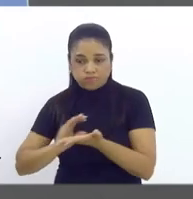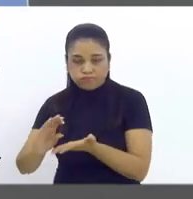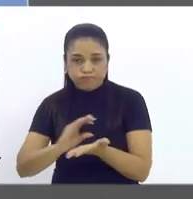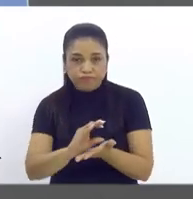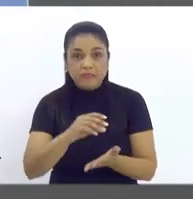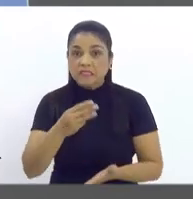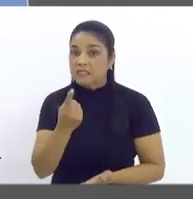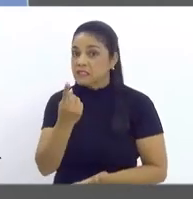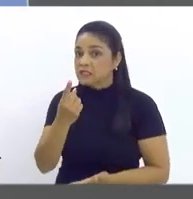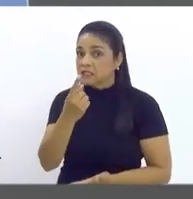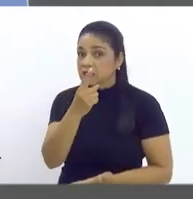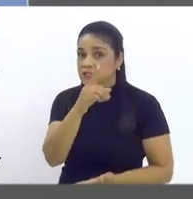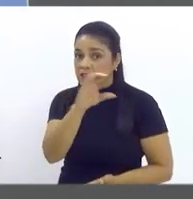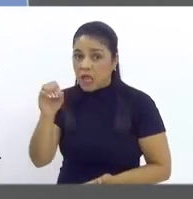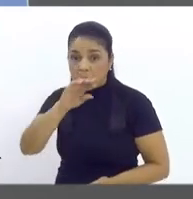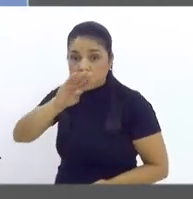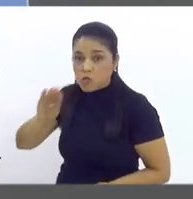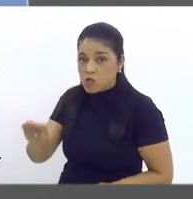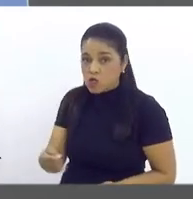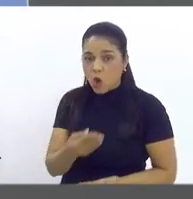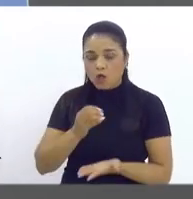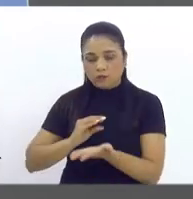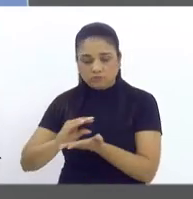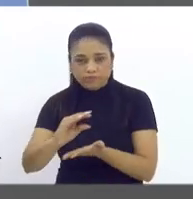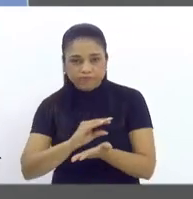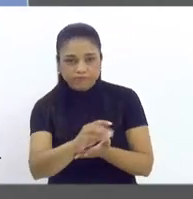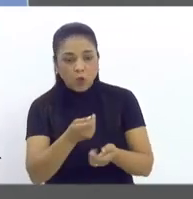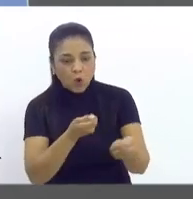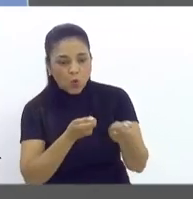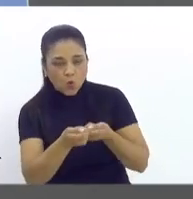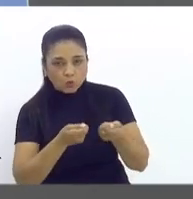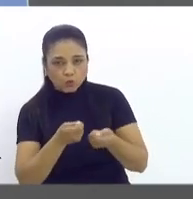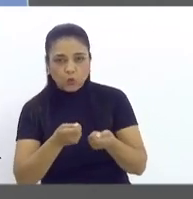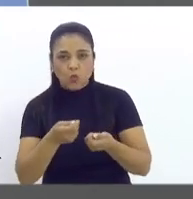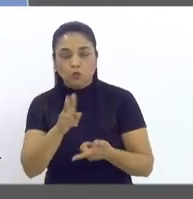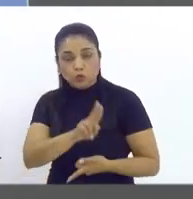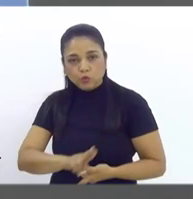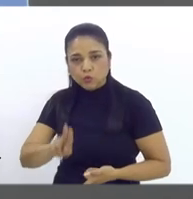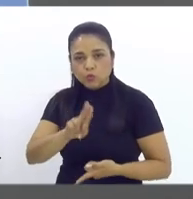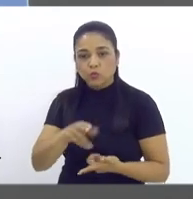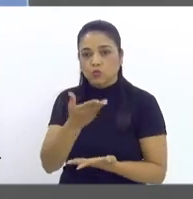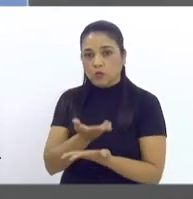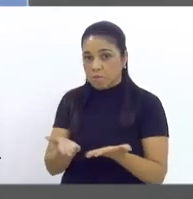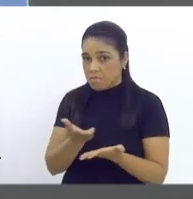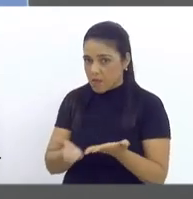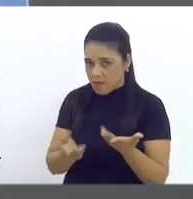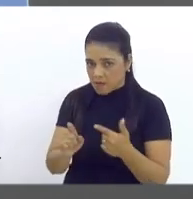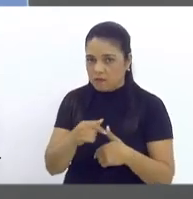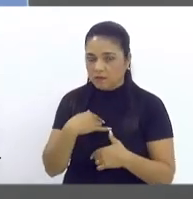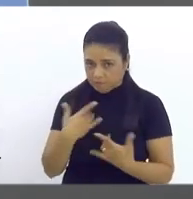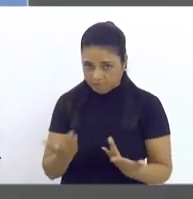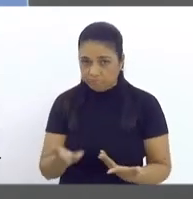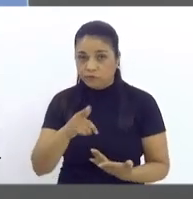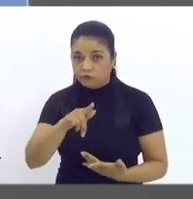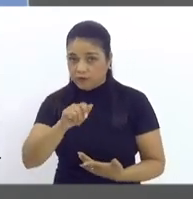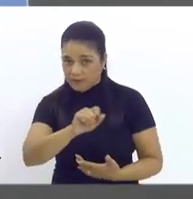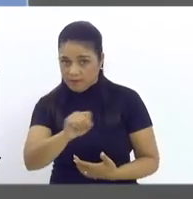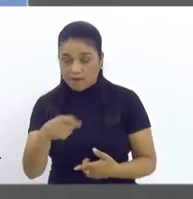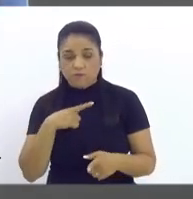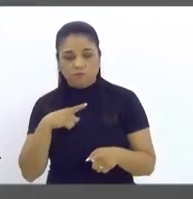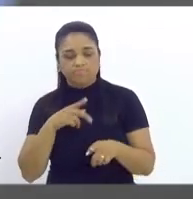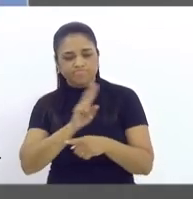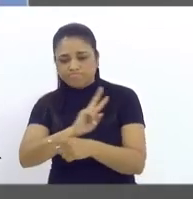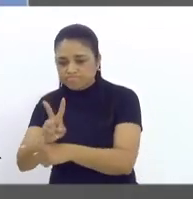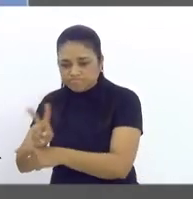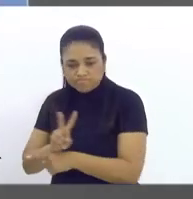melhoria dos controles de consumos e controle de perdas. Hoje, temos um monitoramento